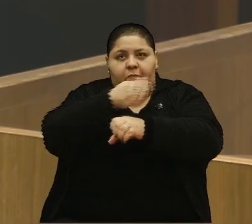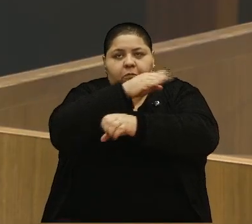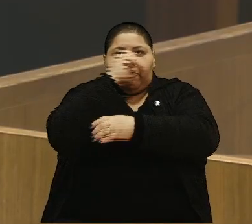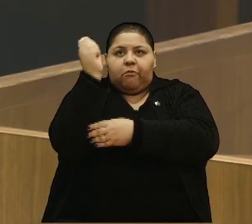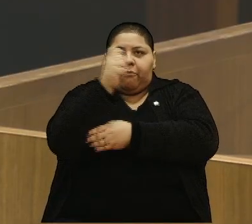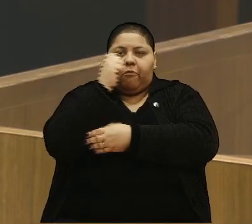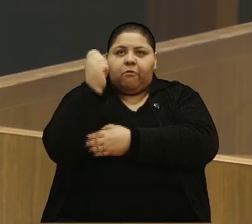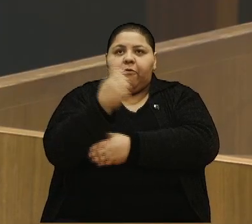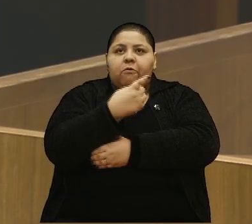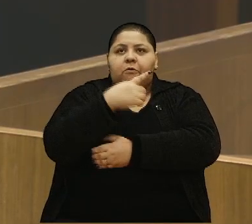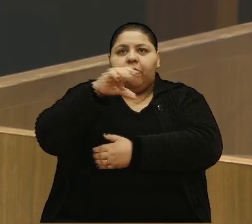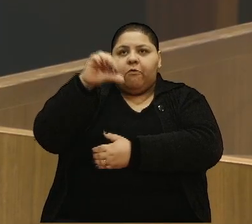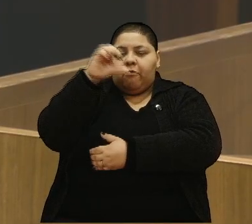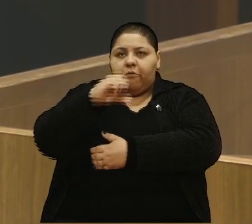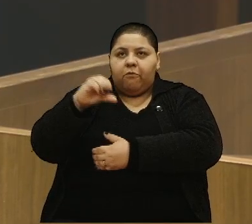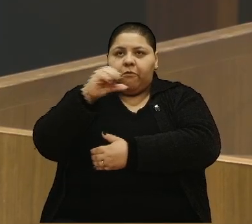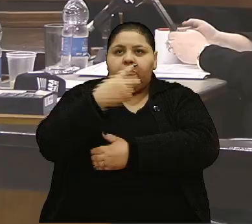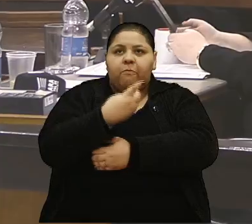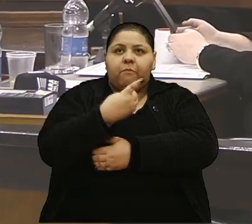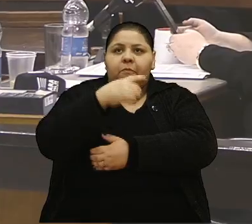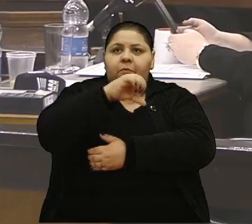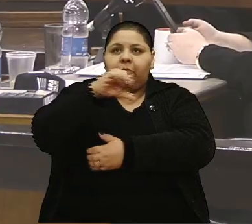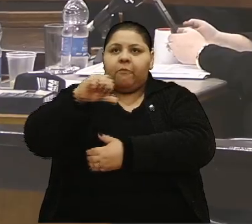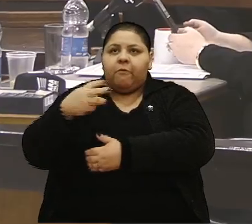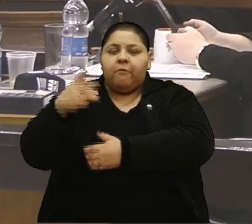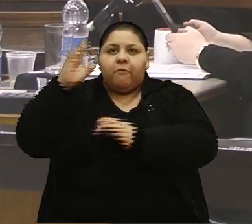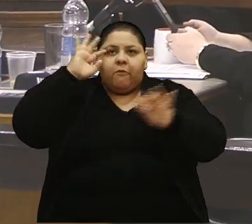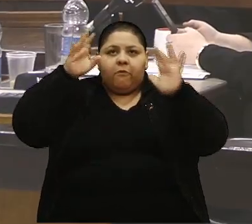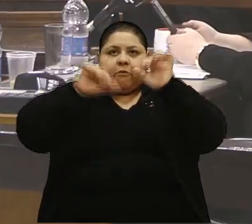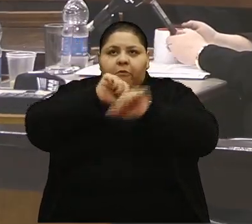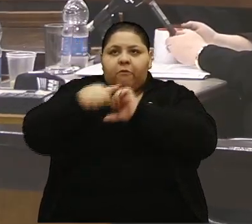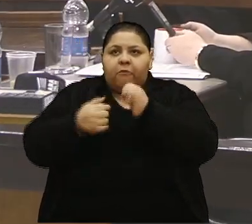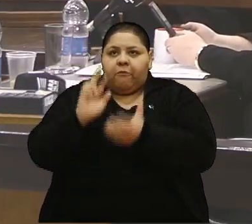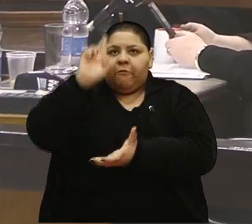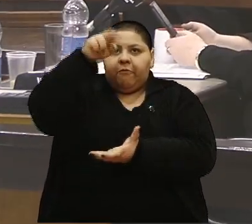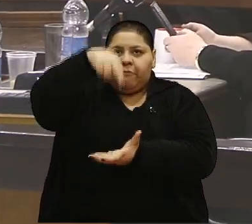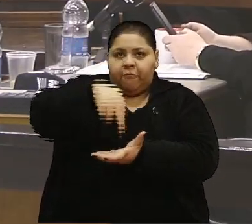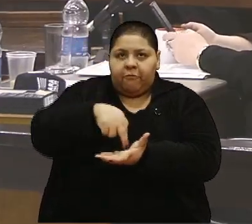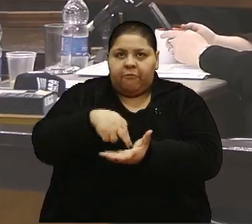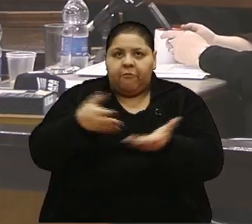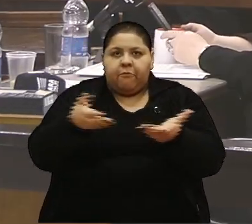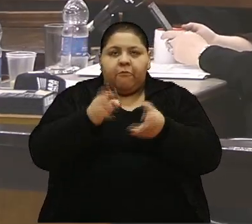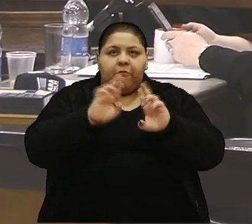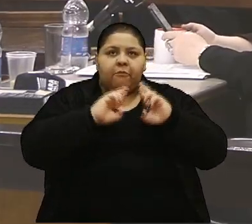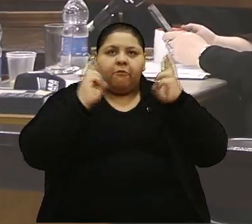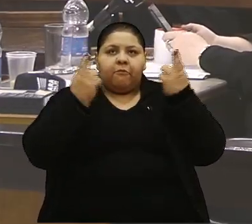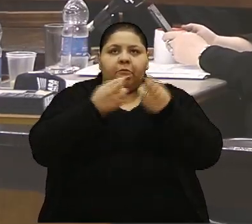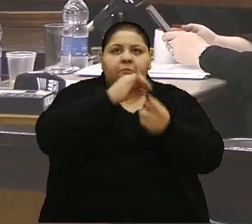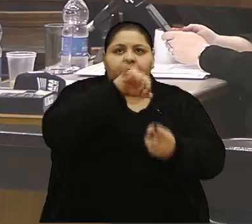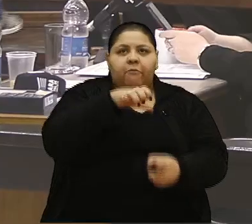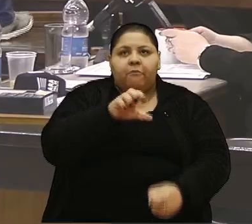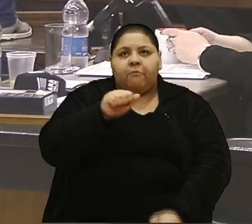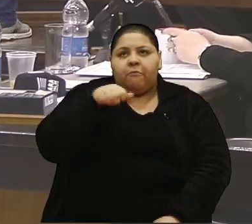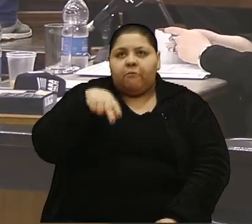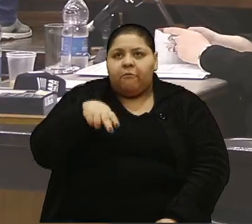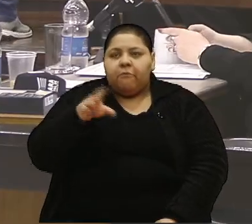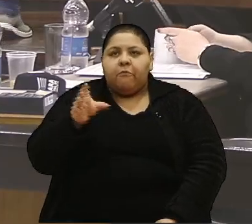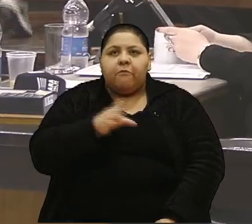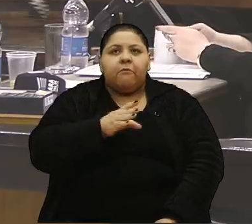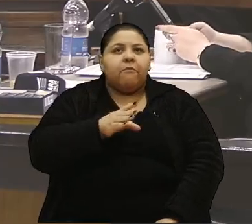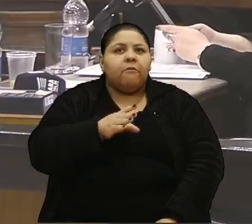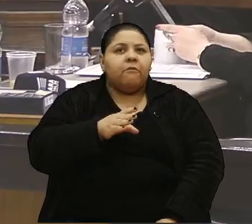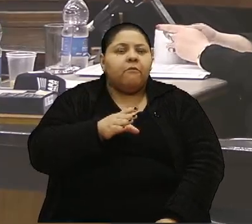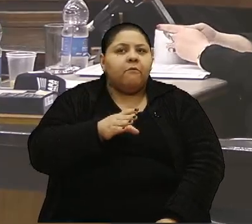19 de outubro de 1993, o sonho se tornou realidade. Estavam reunidos Jean Carlos Maggi, Vanoli